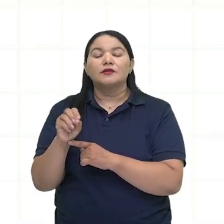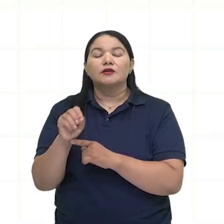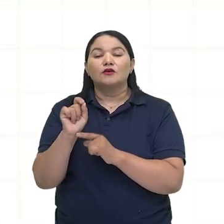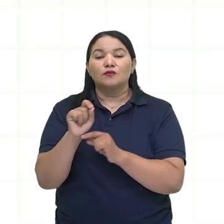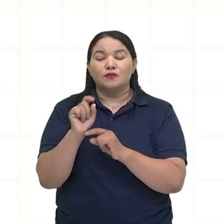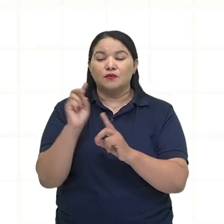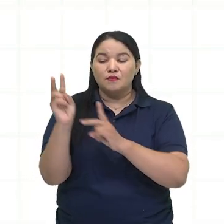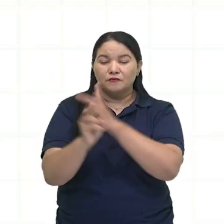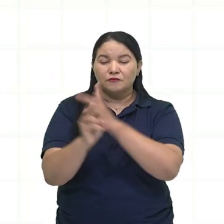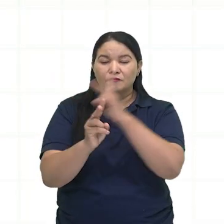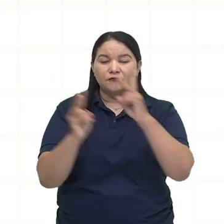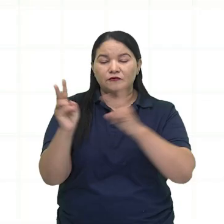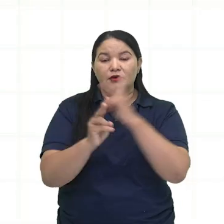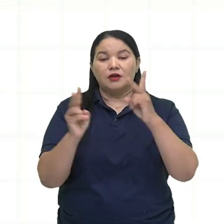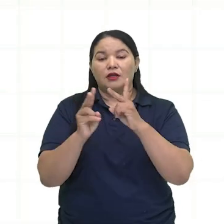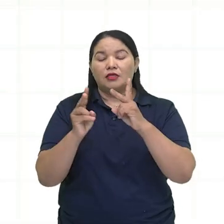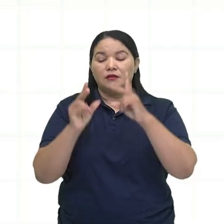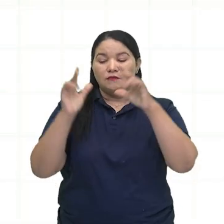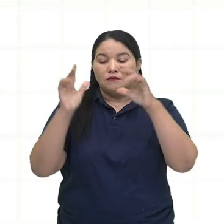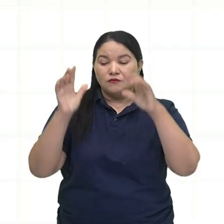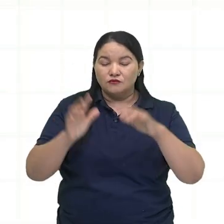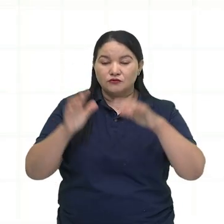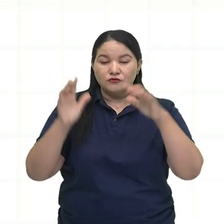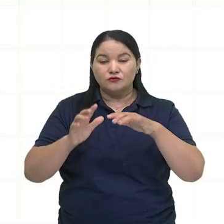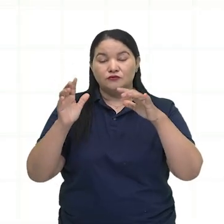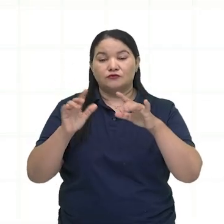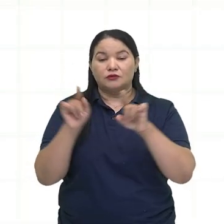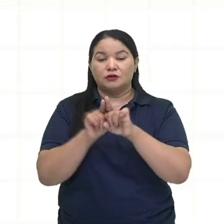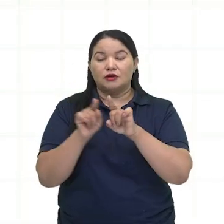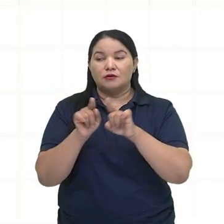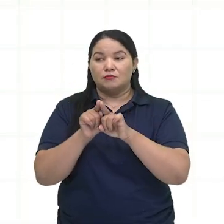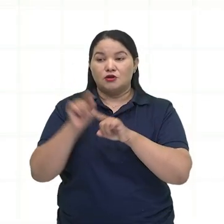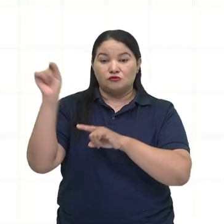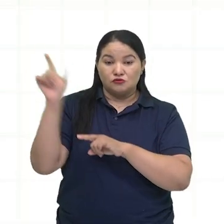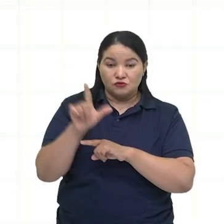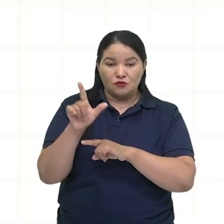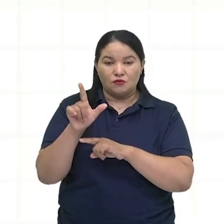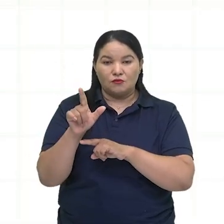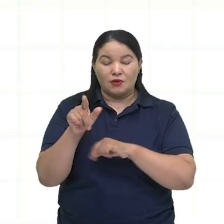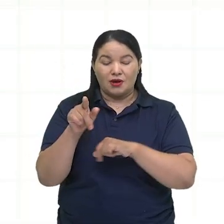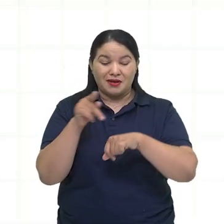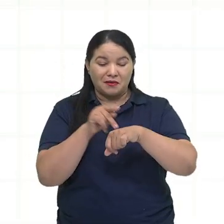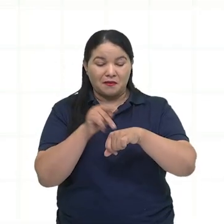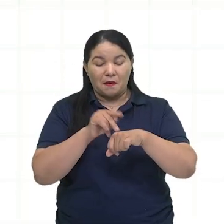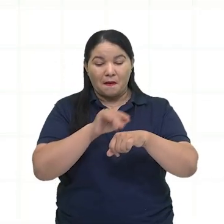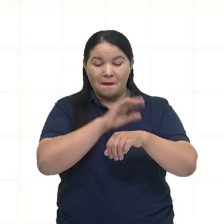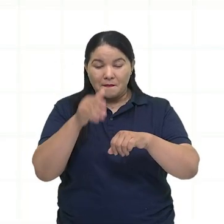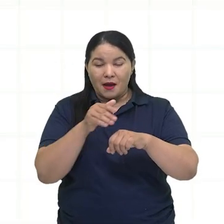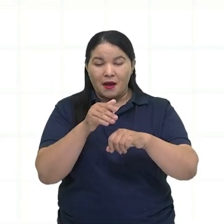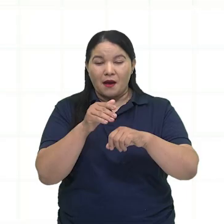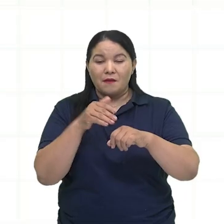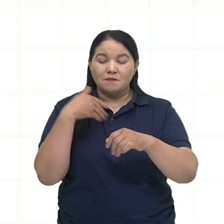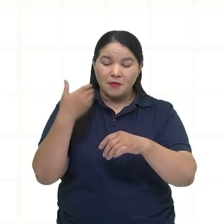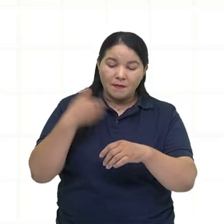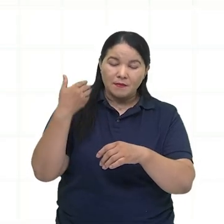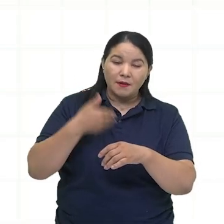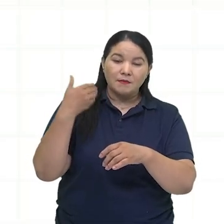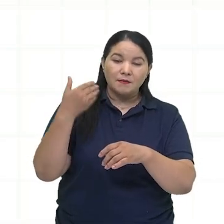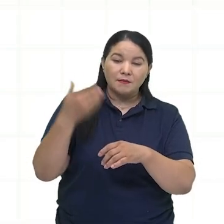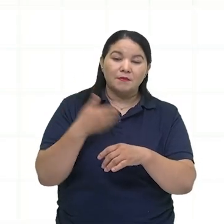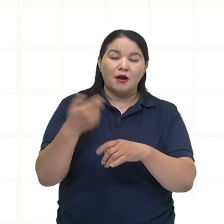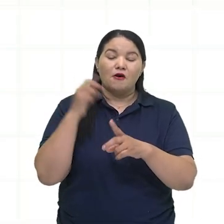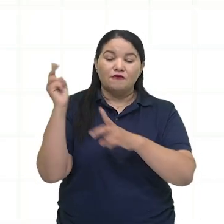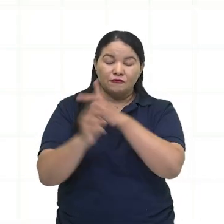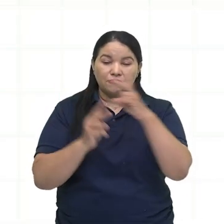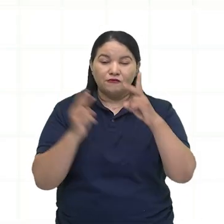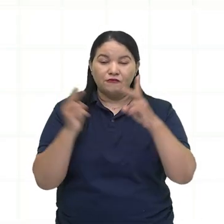da chuva, a ação do sol sobre a rocha, que vai causar ali